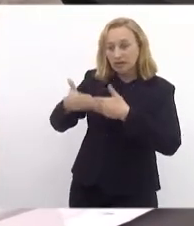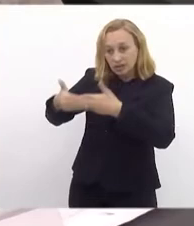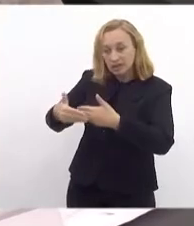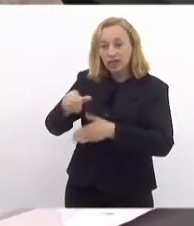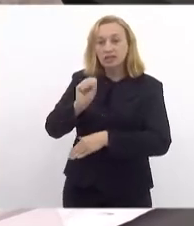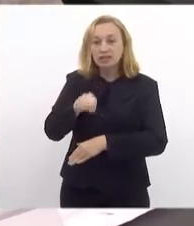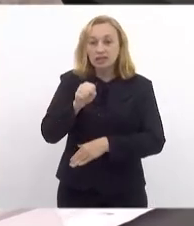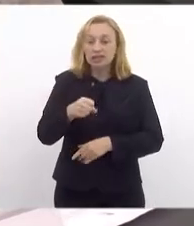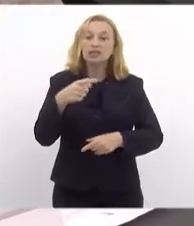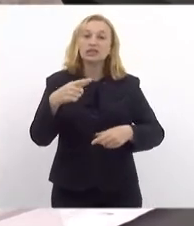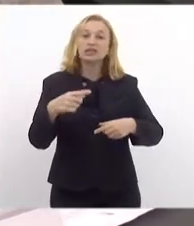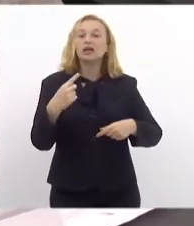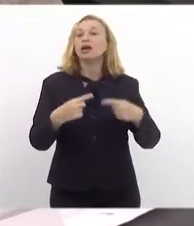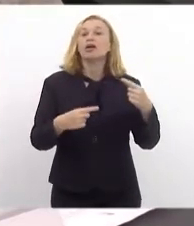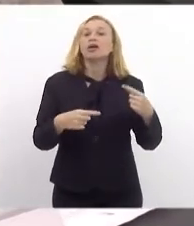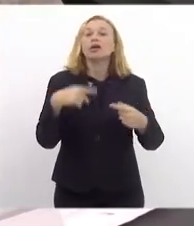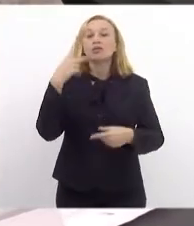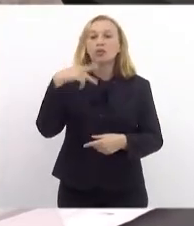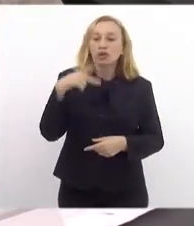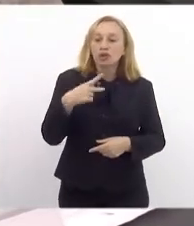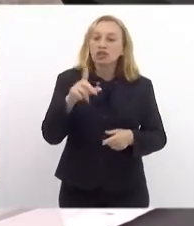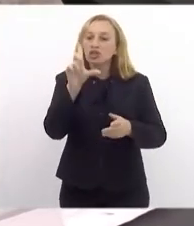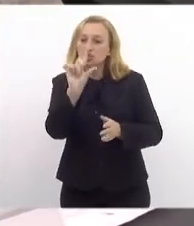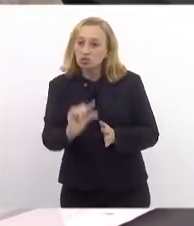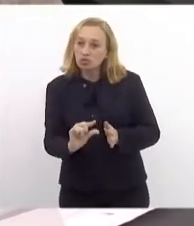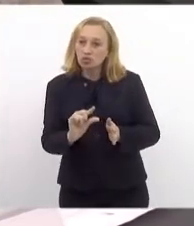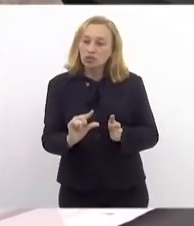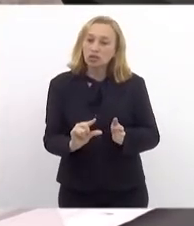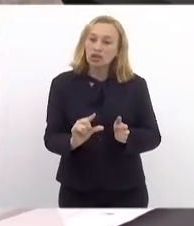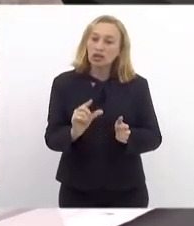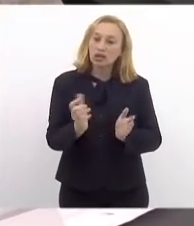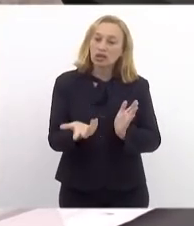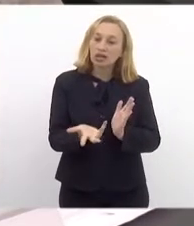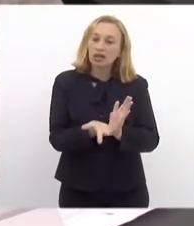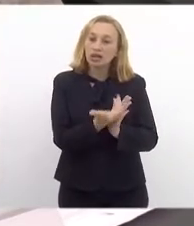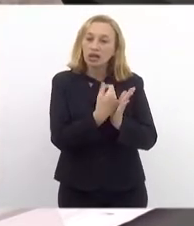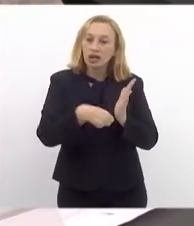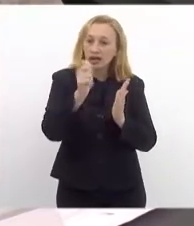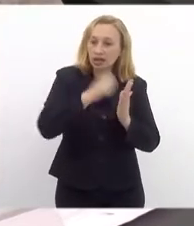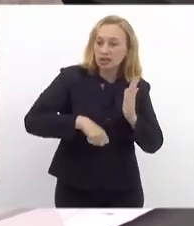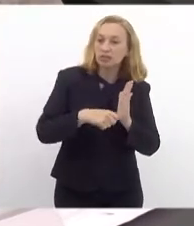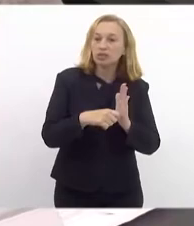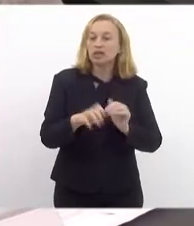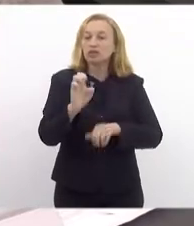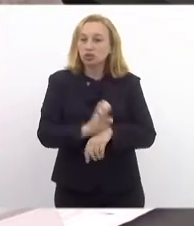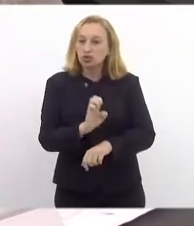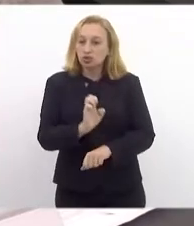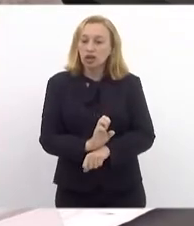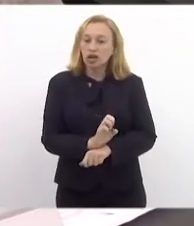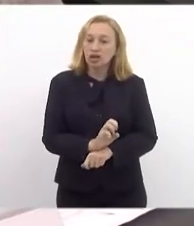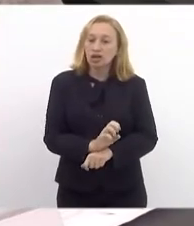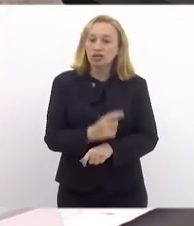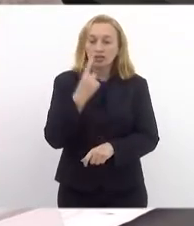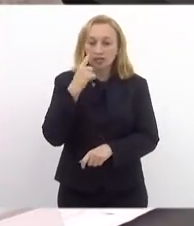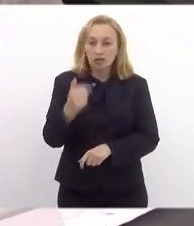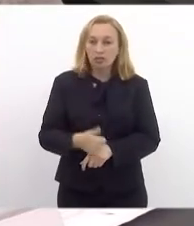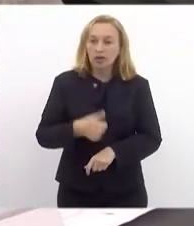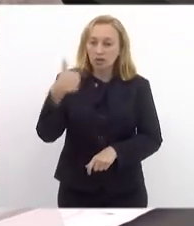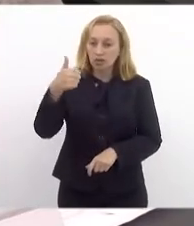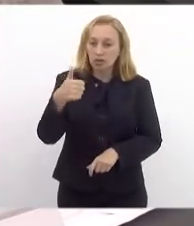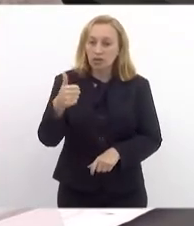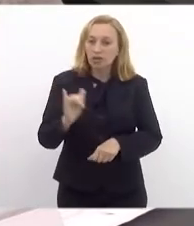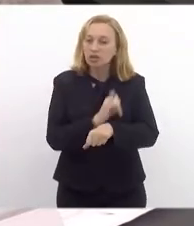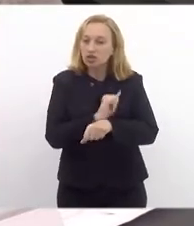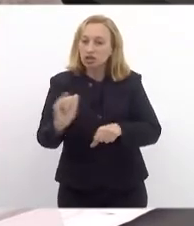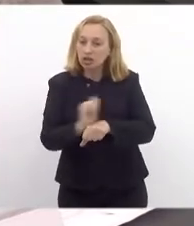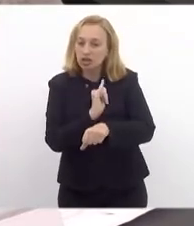na política de reduzir a carga tributária no estado de buscar os mecanismos sempre de